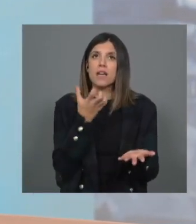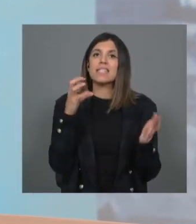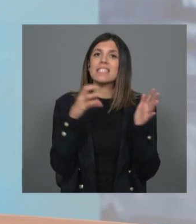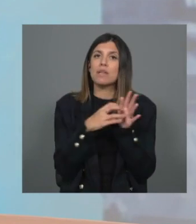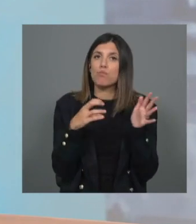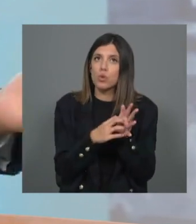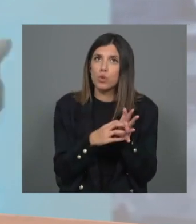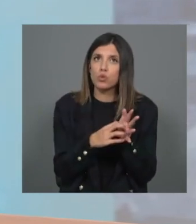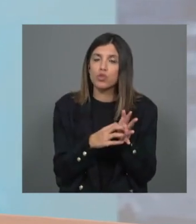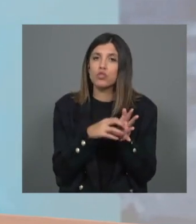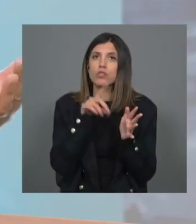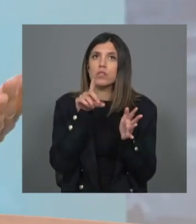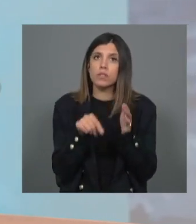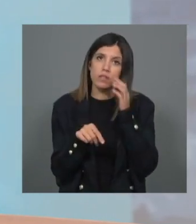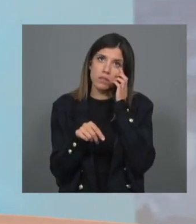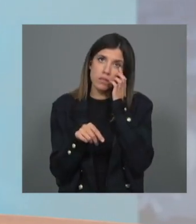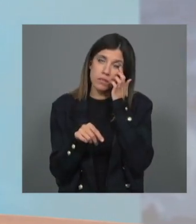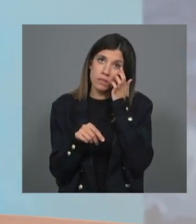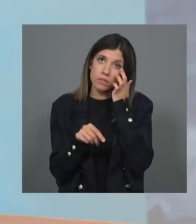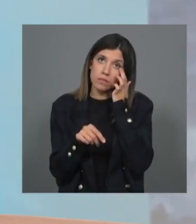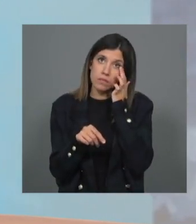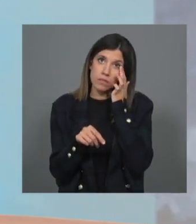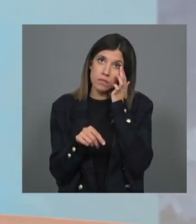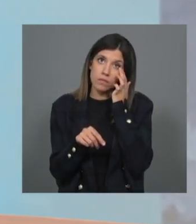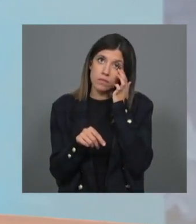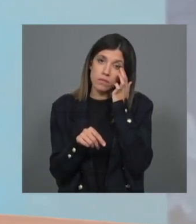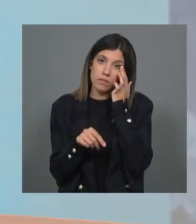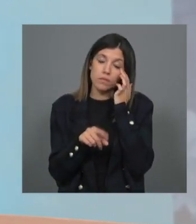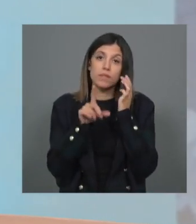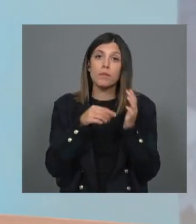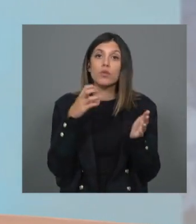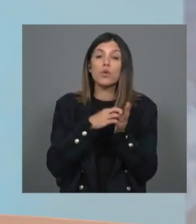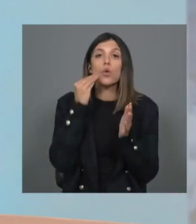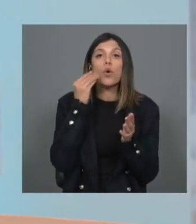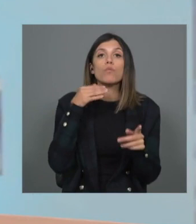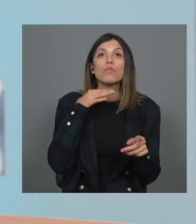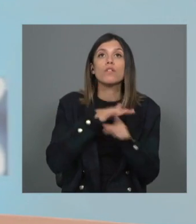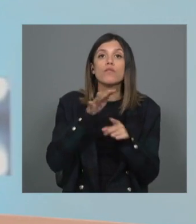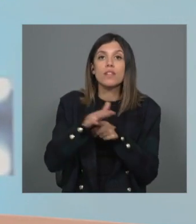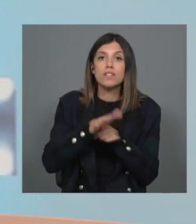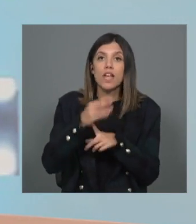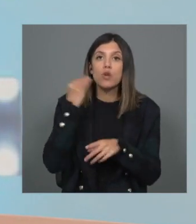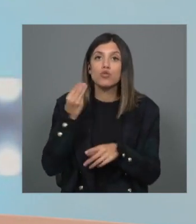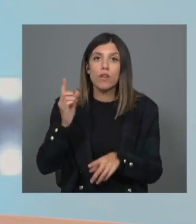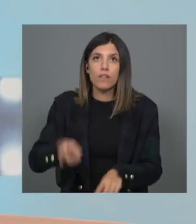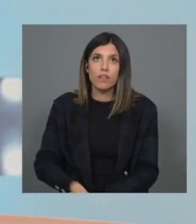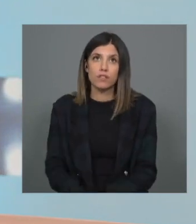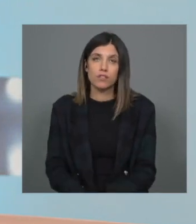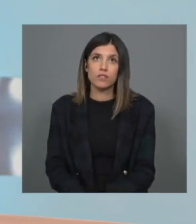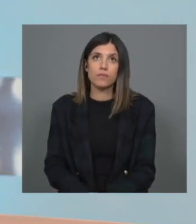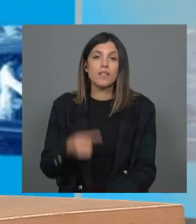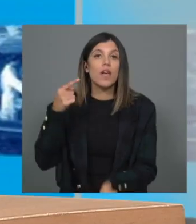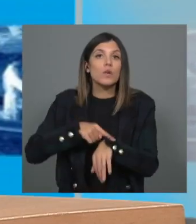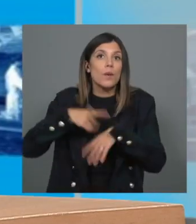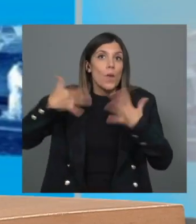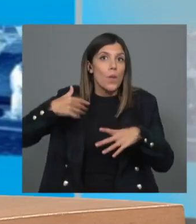como eles progressivamente ao longo das dioceses irão tocar os jovens, irão envolvê-los e também prepará-los para as jornadas. Não é? Este é um tempo muito desafiante